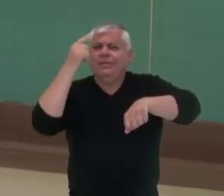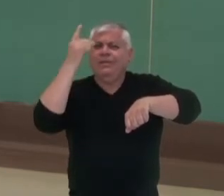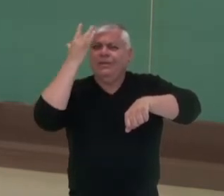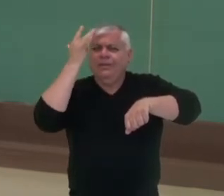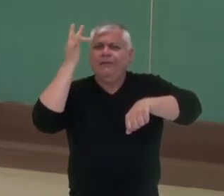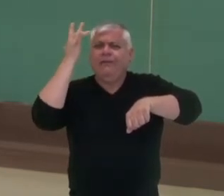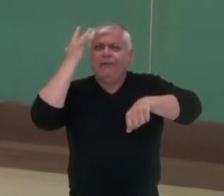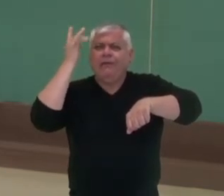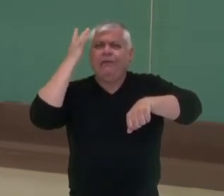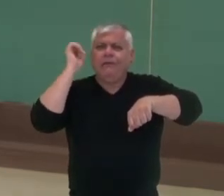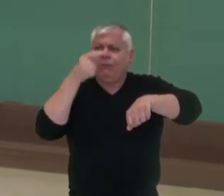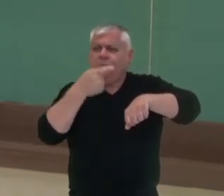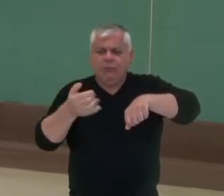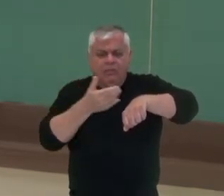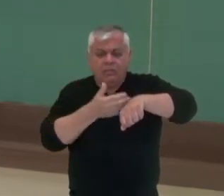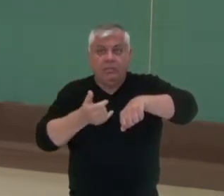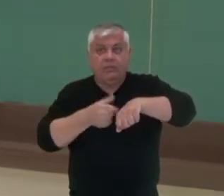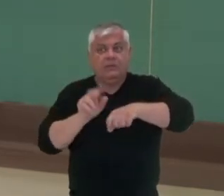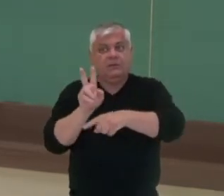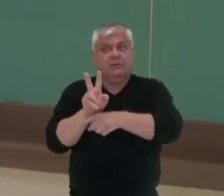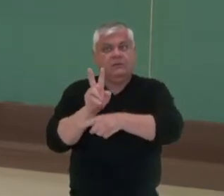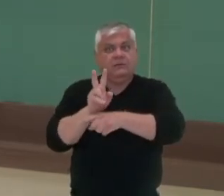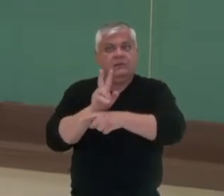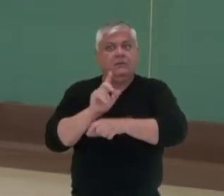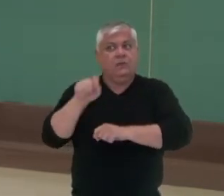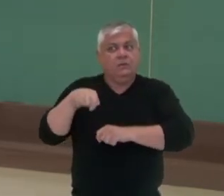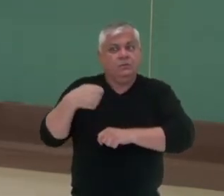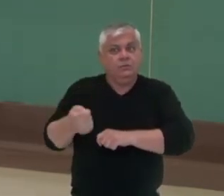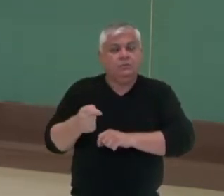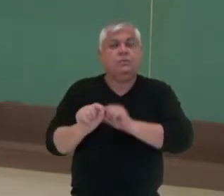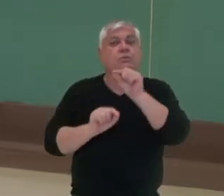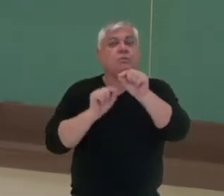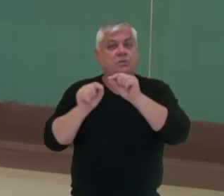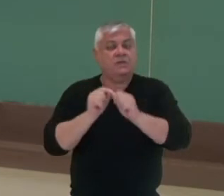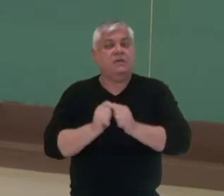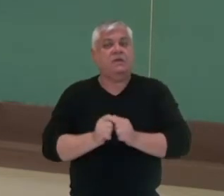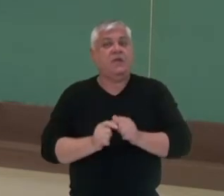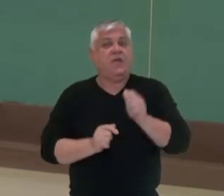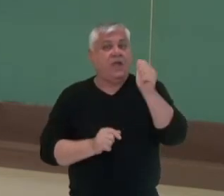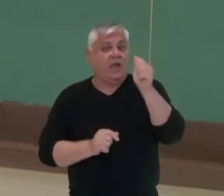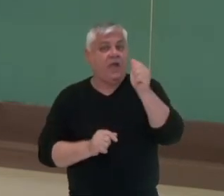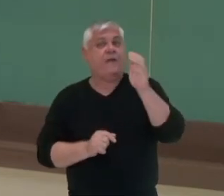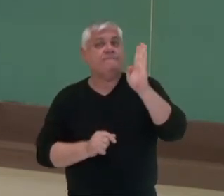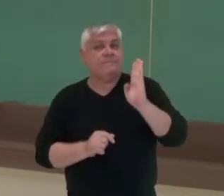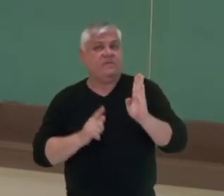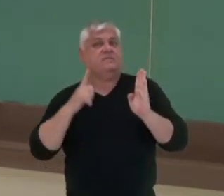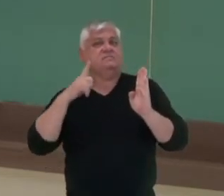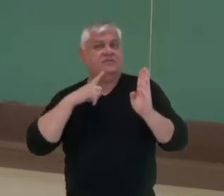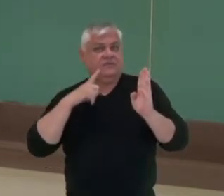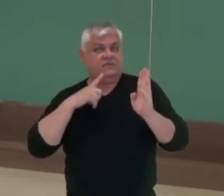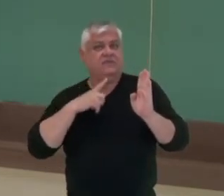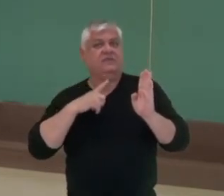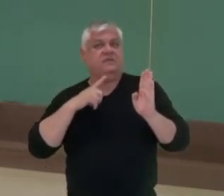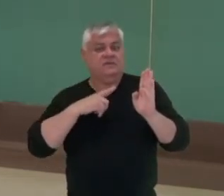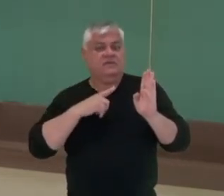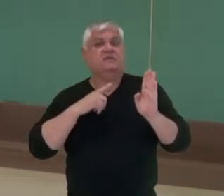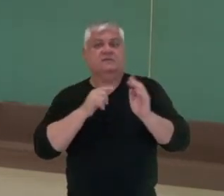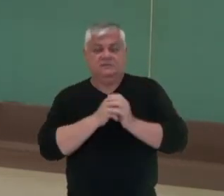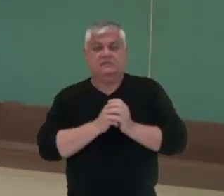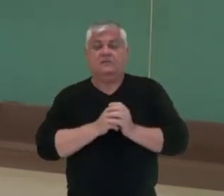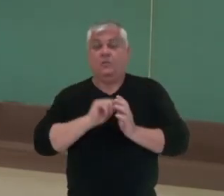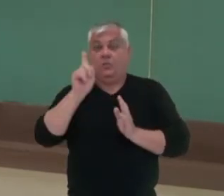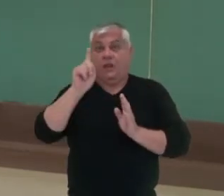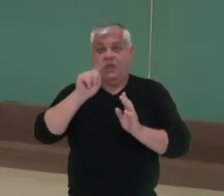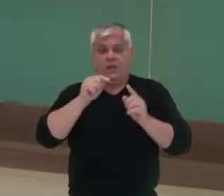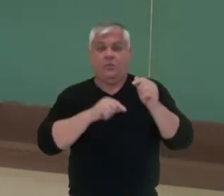Então requer muita atenção. Ela vai ser classificada conforme os tipos A e B, né? Existe o fator 8 e